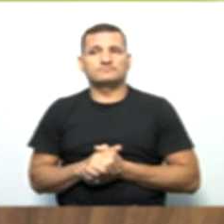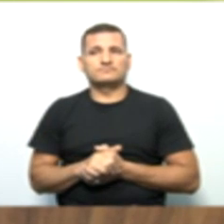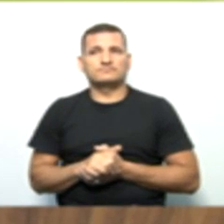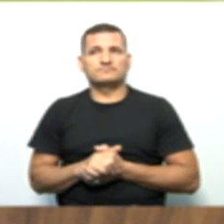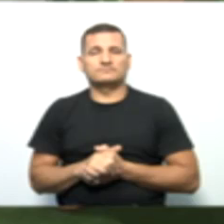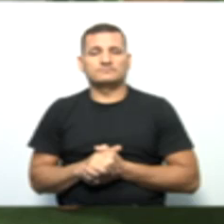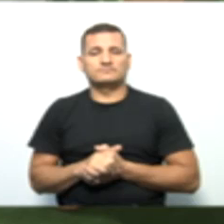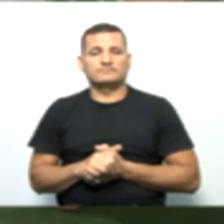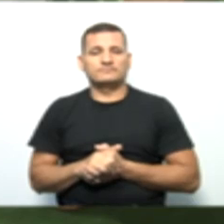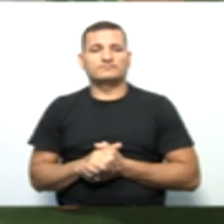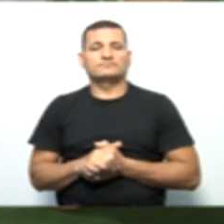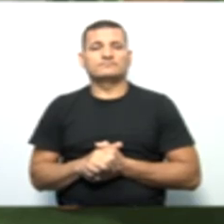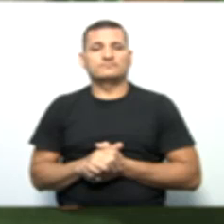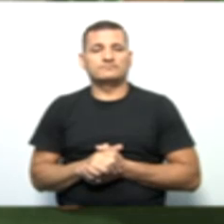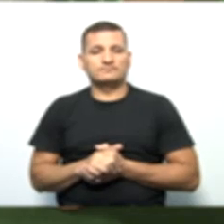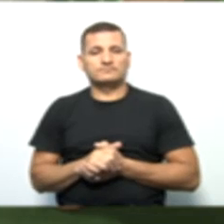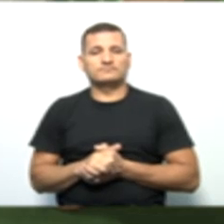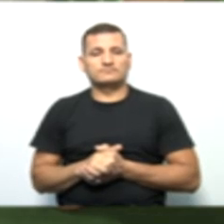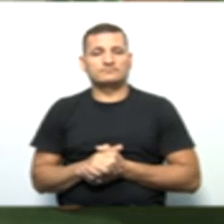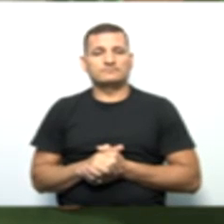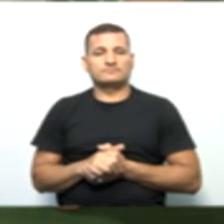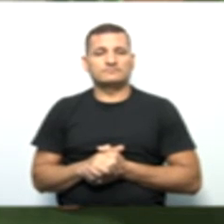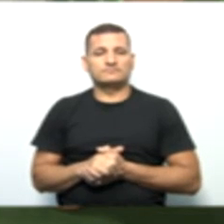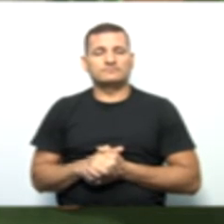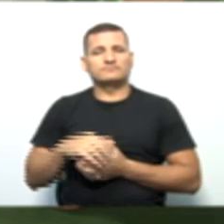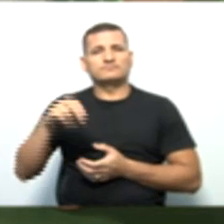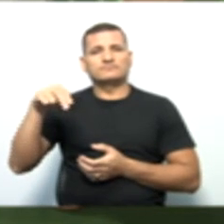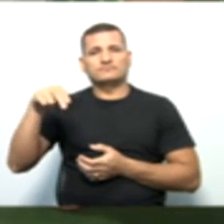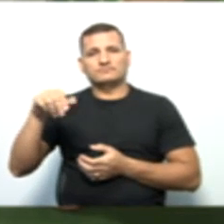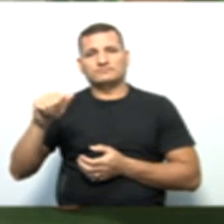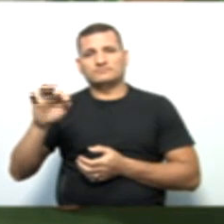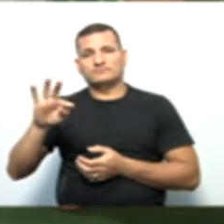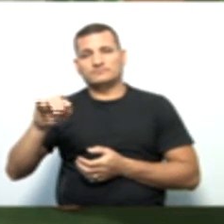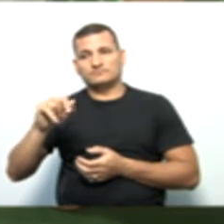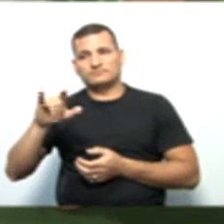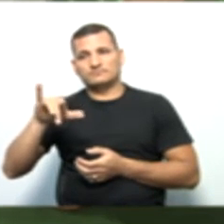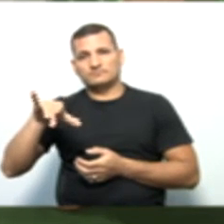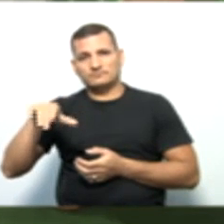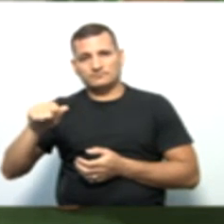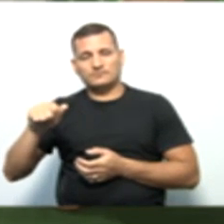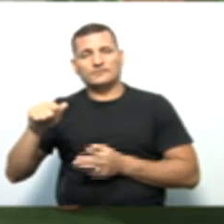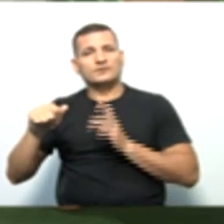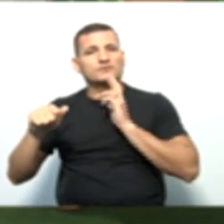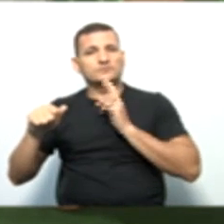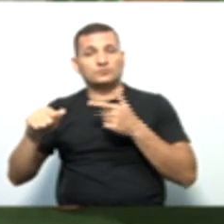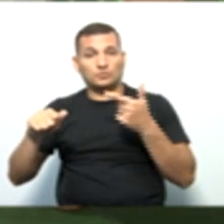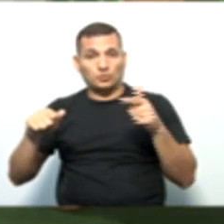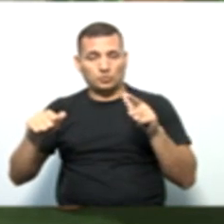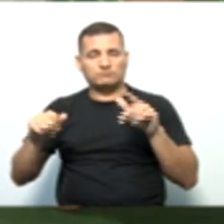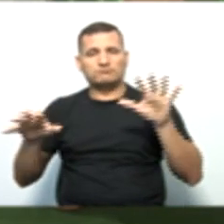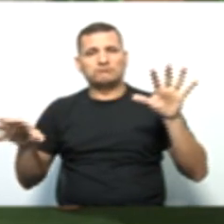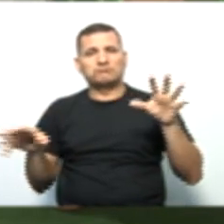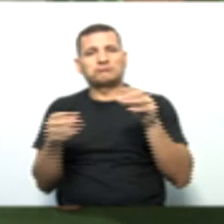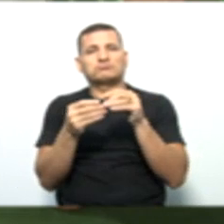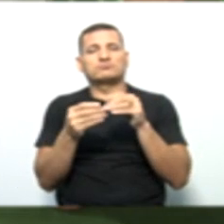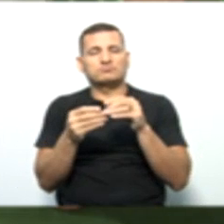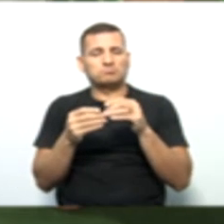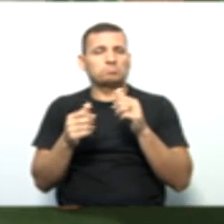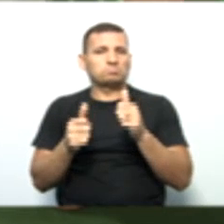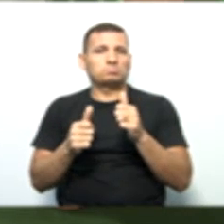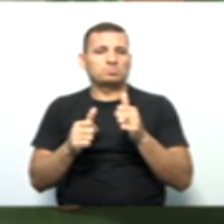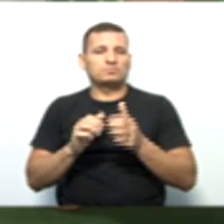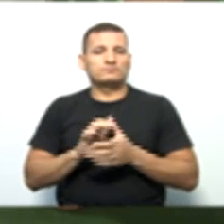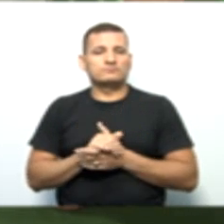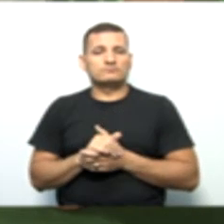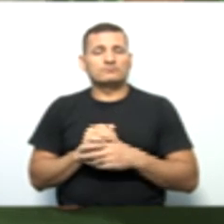Juntando a resposta da Natália com a primeira, contempla basicamente toda a importância do processo, né?